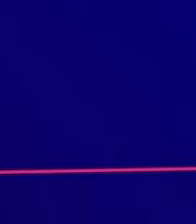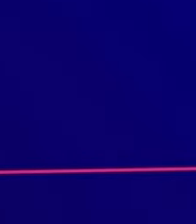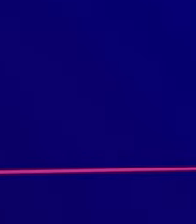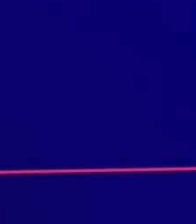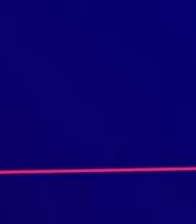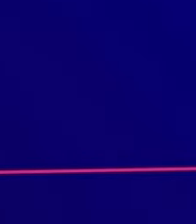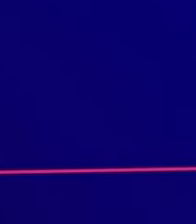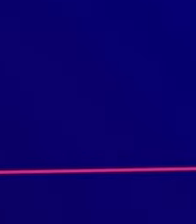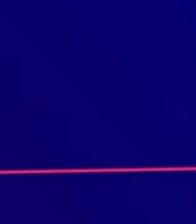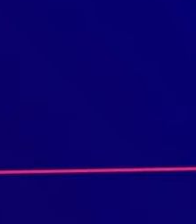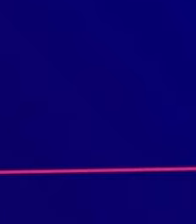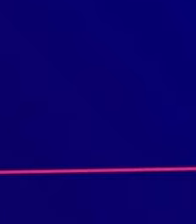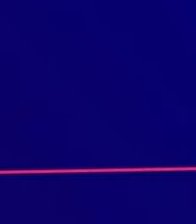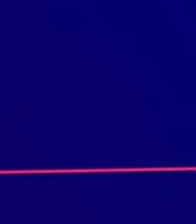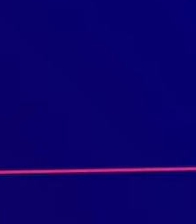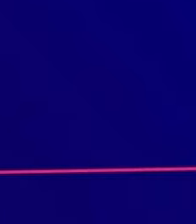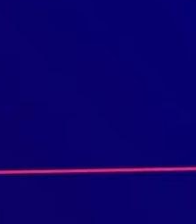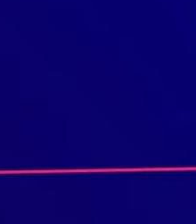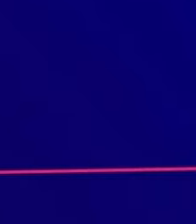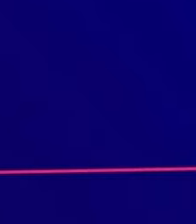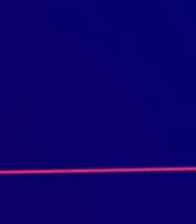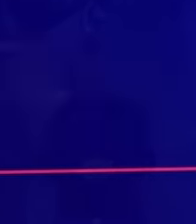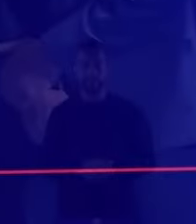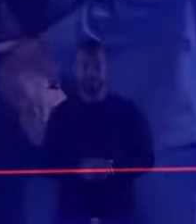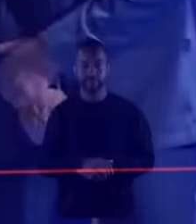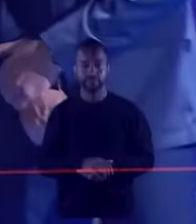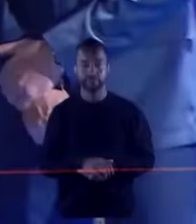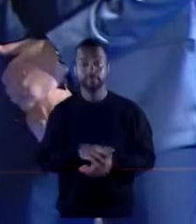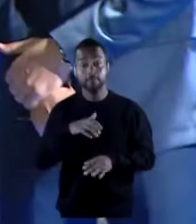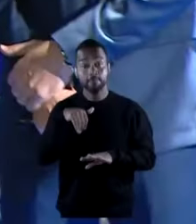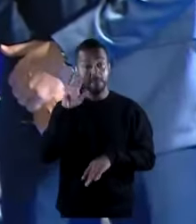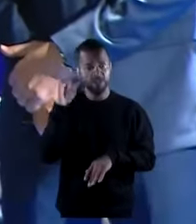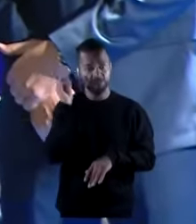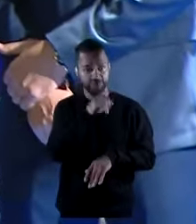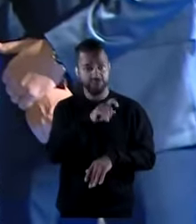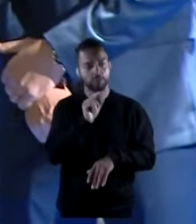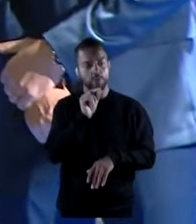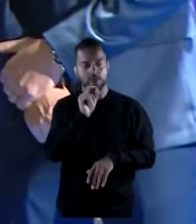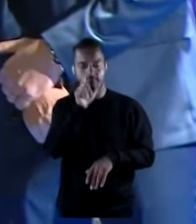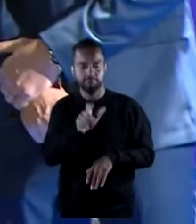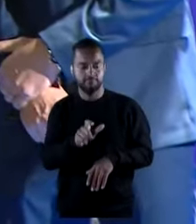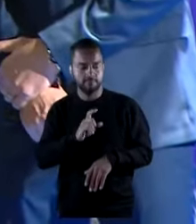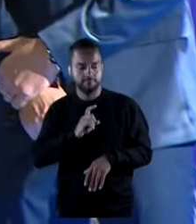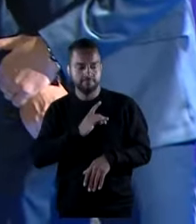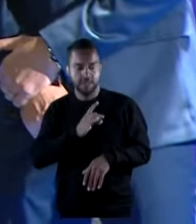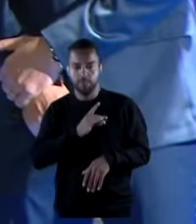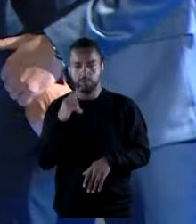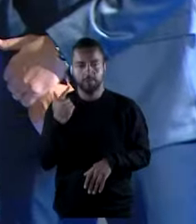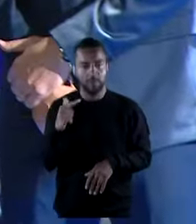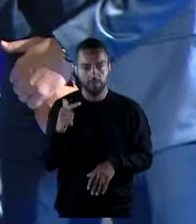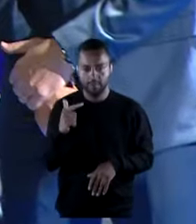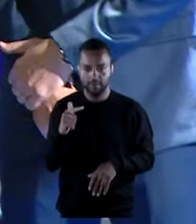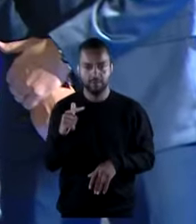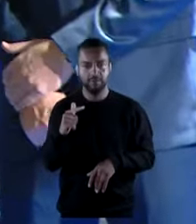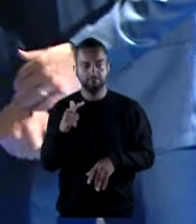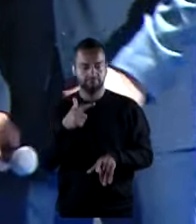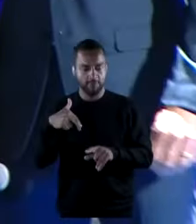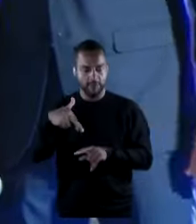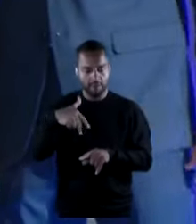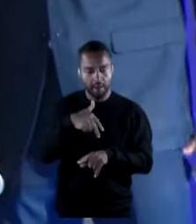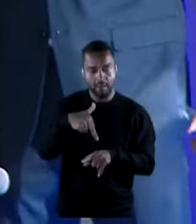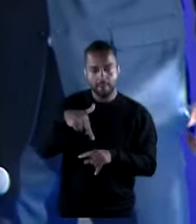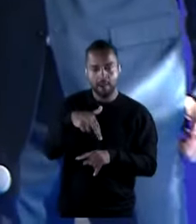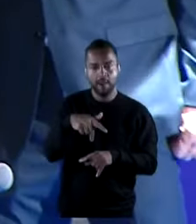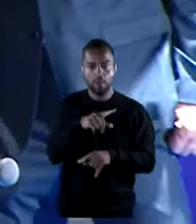O jogador mais difícil é aquele que ele não tem medo do zagueiro, não tem medo da marcação, ele consegue